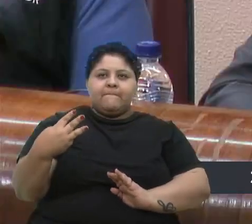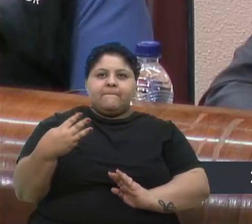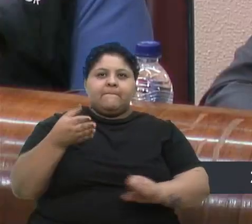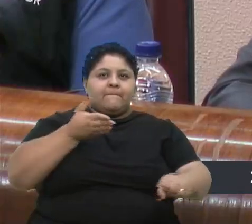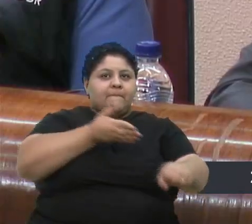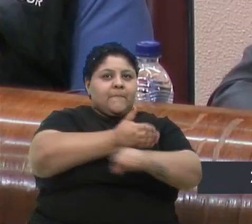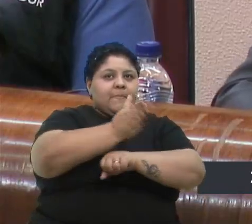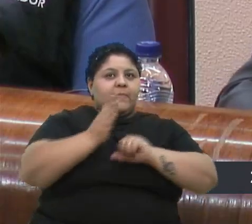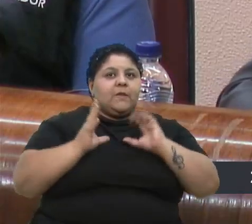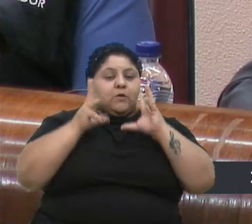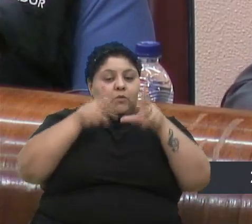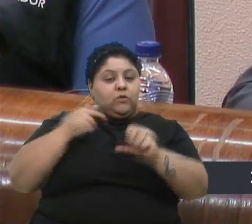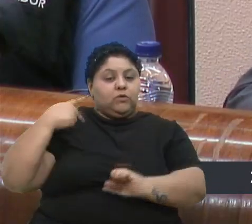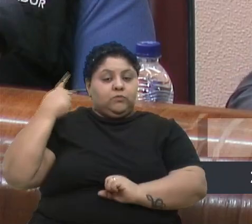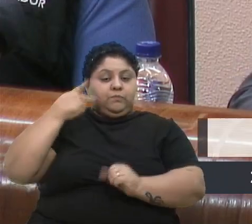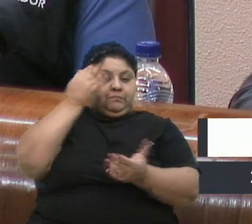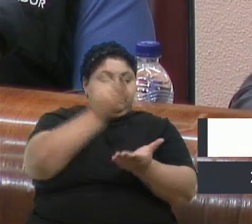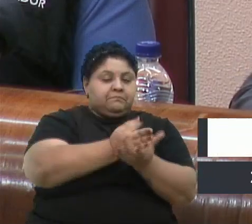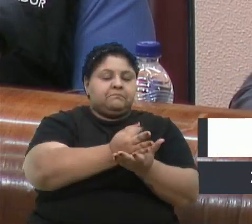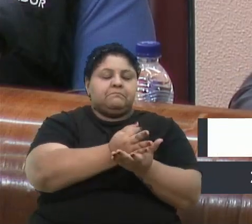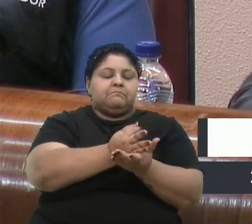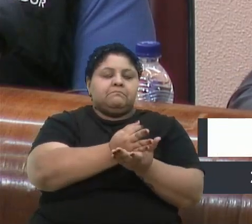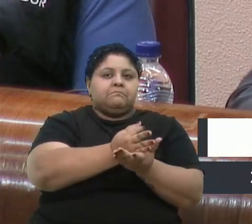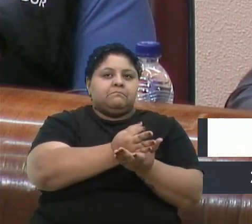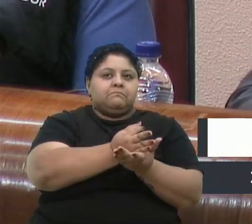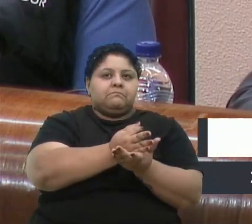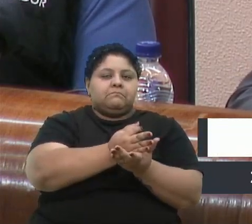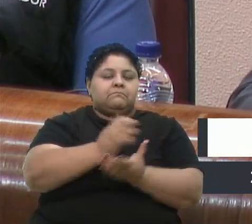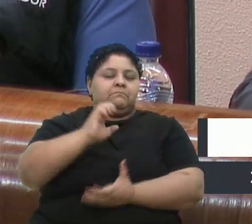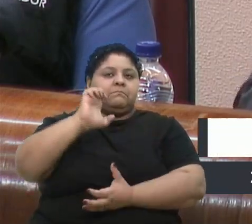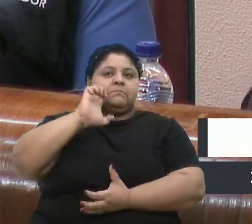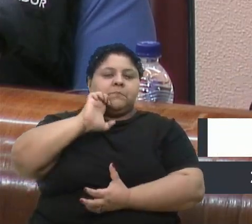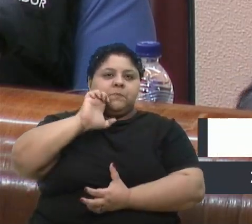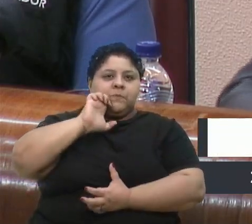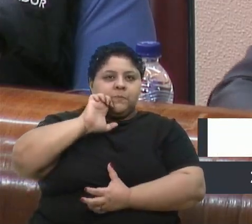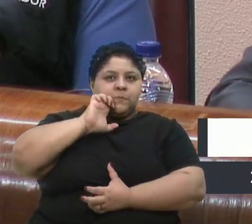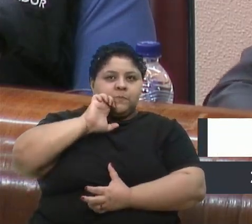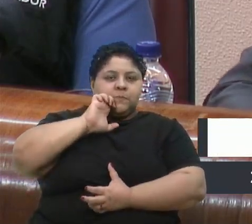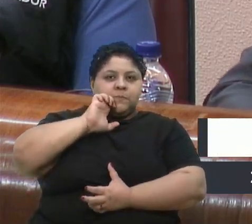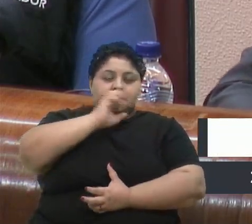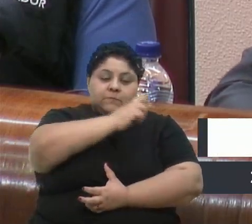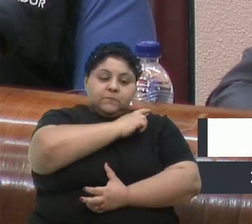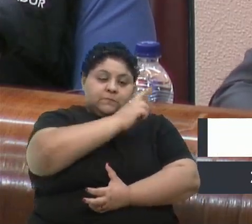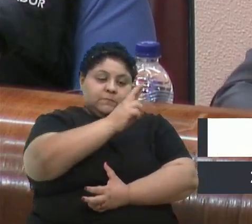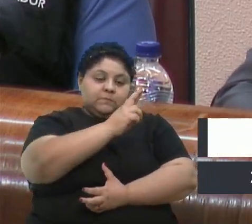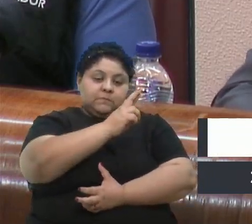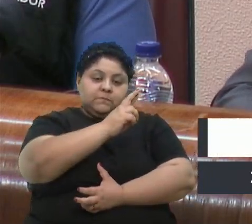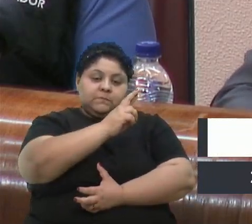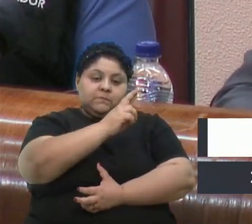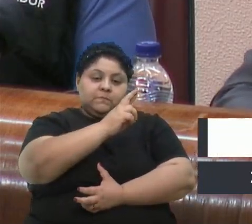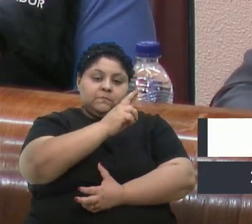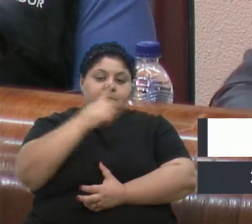por unanimidade, com ausência de Estela Balardim e em representação,